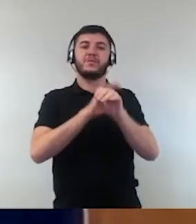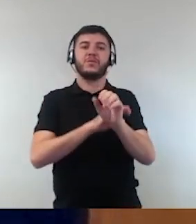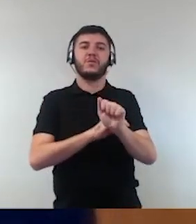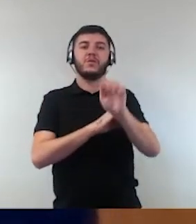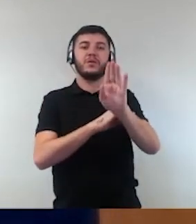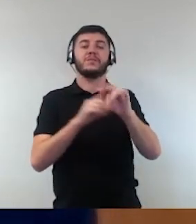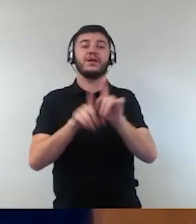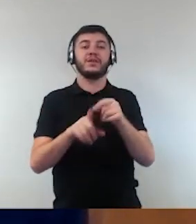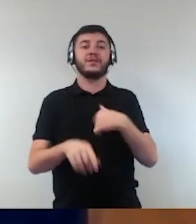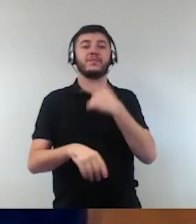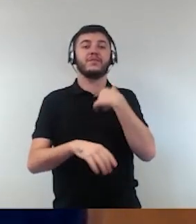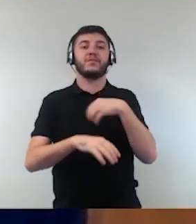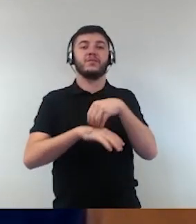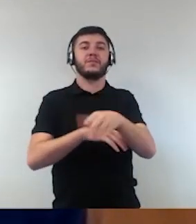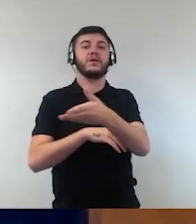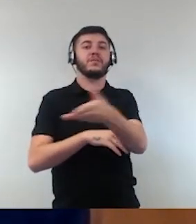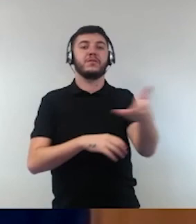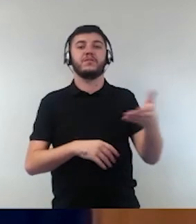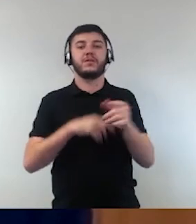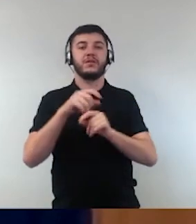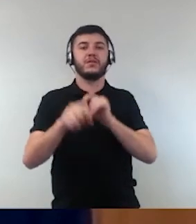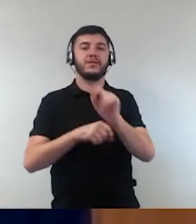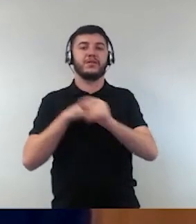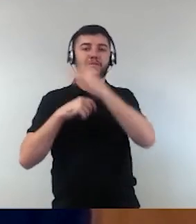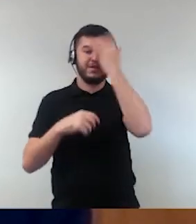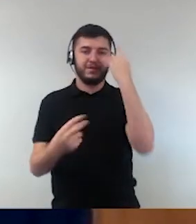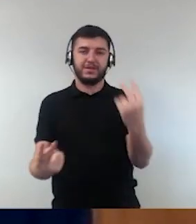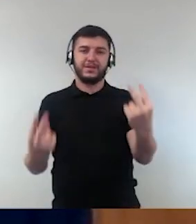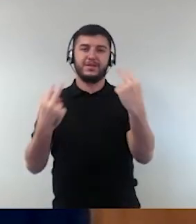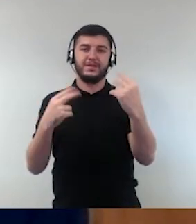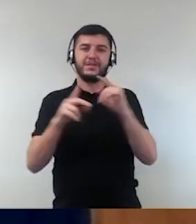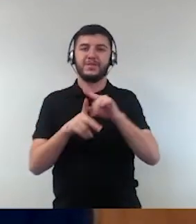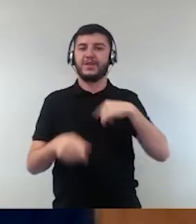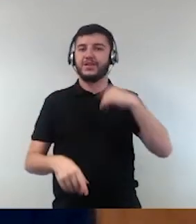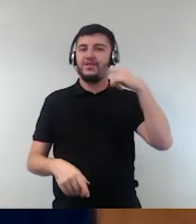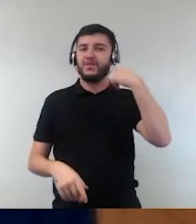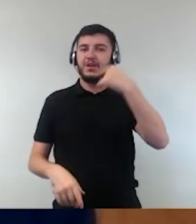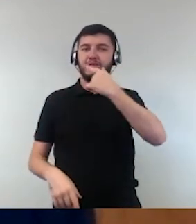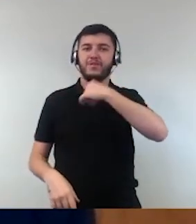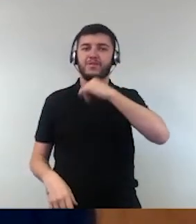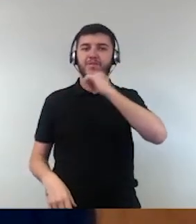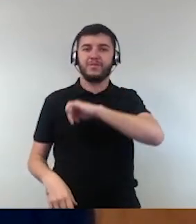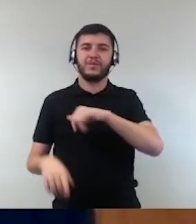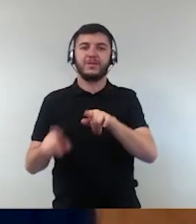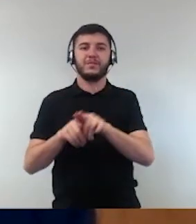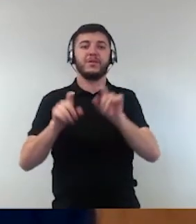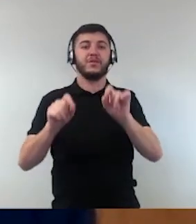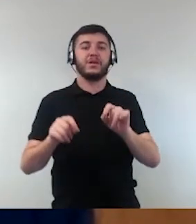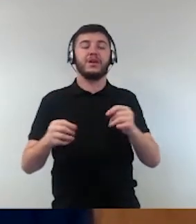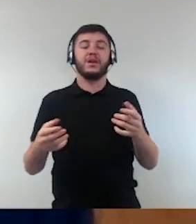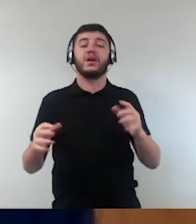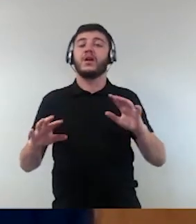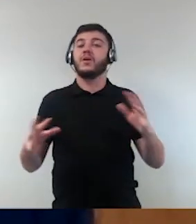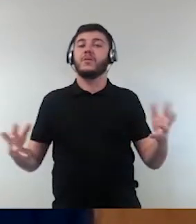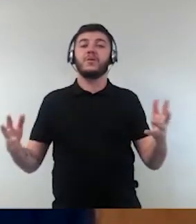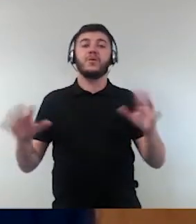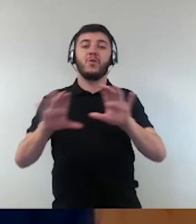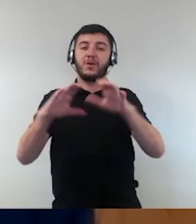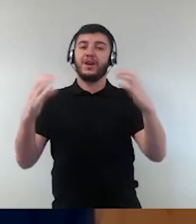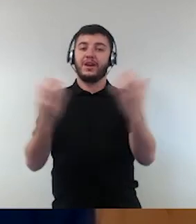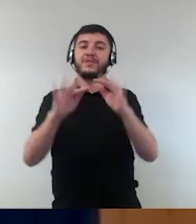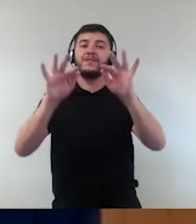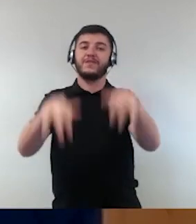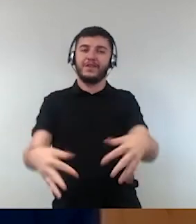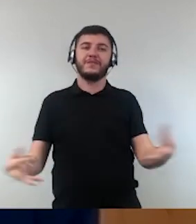quero desejar aos nossos espectadores, advogados e advogadas, um belo final de congresso. Espero que aproveitem